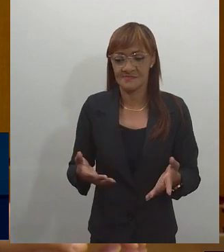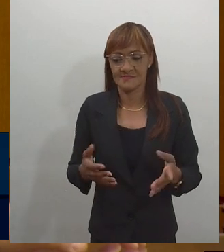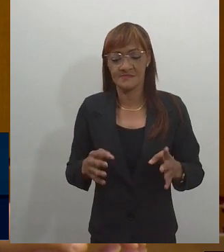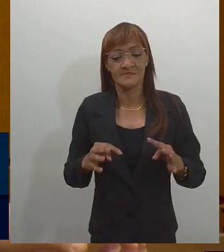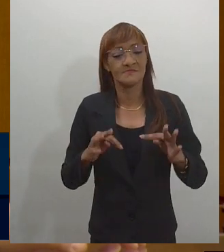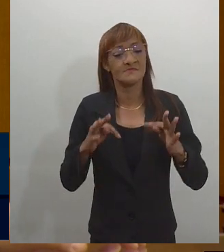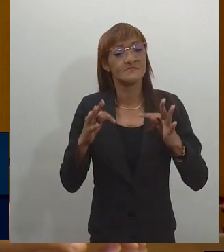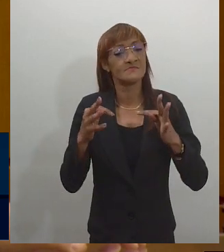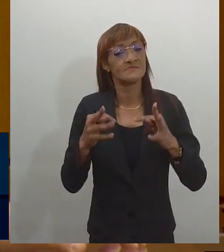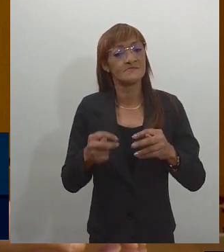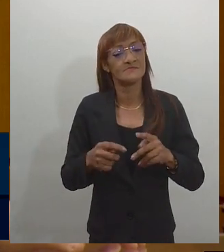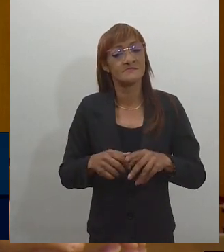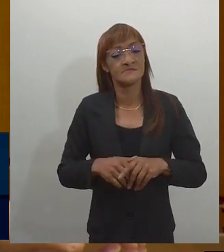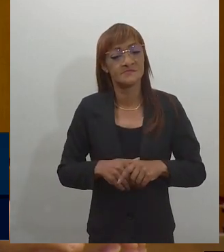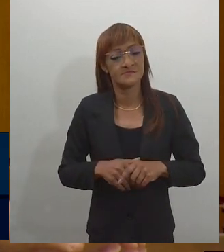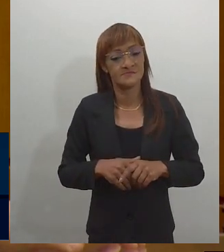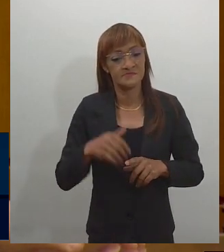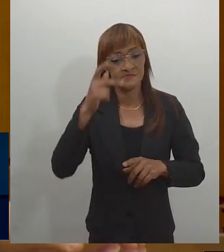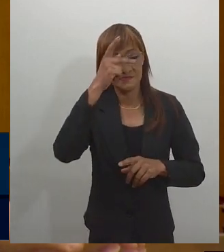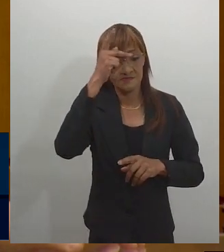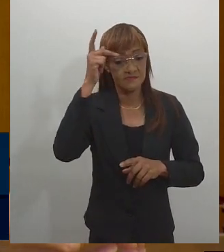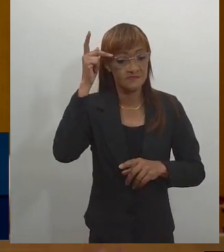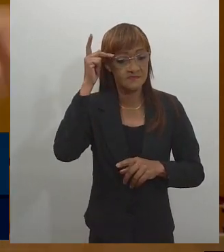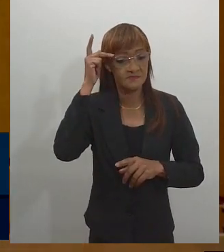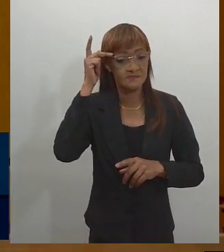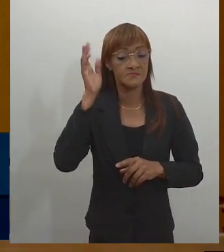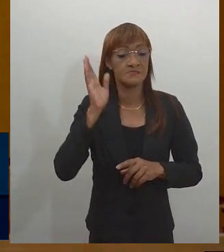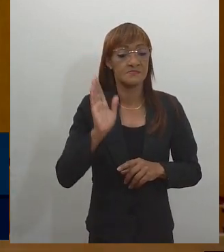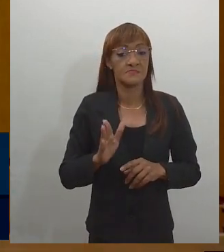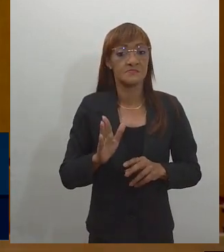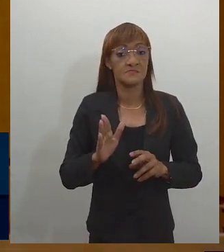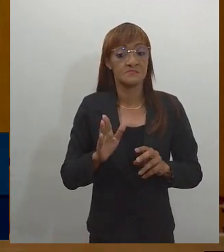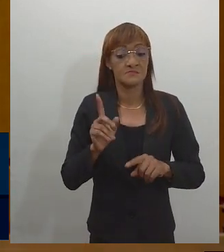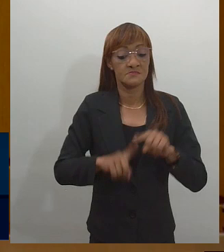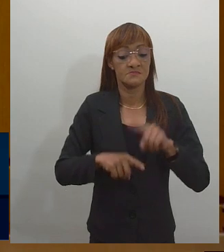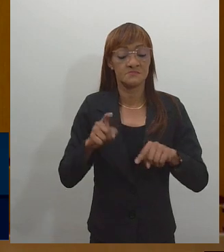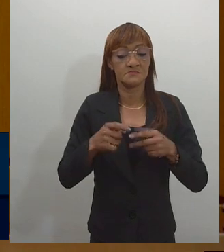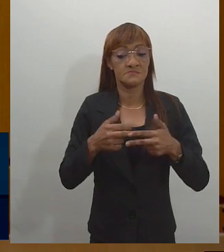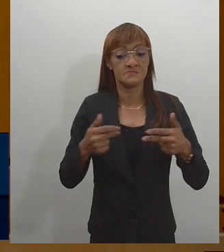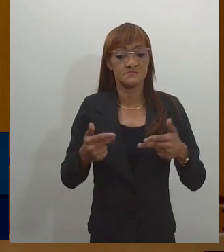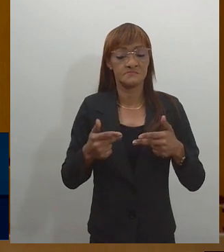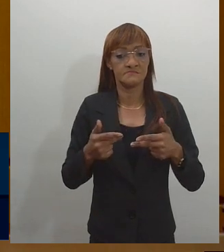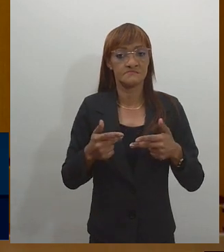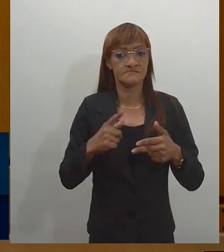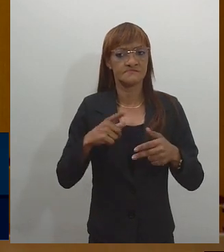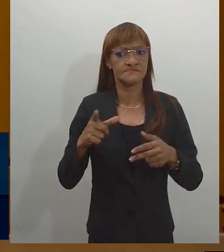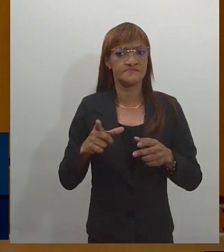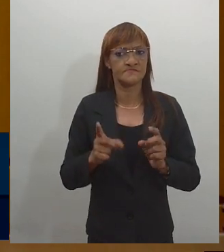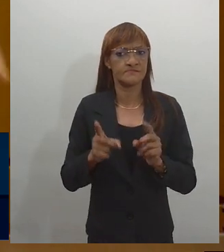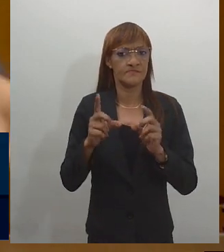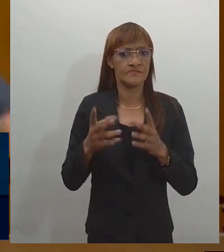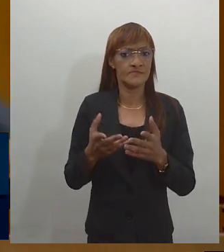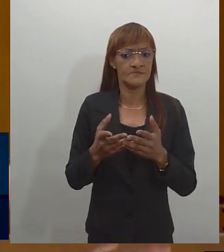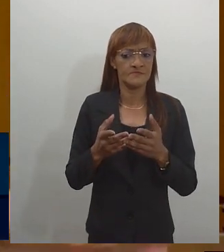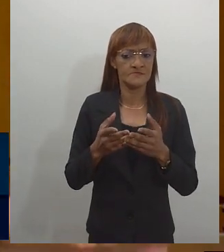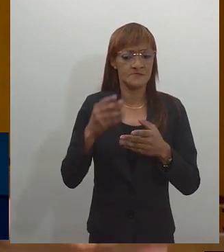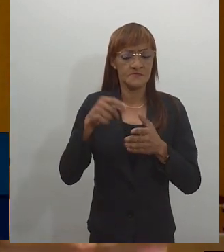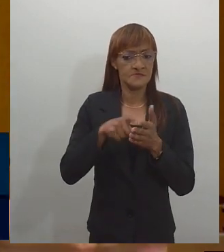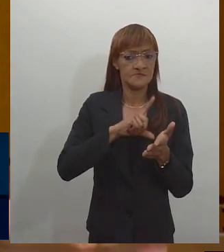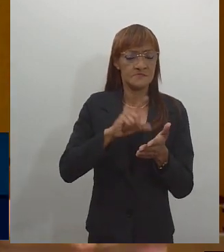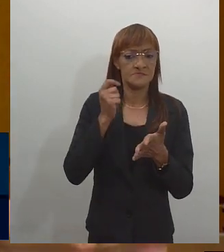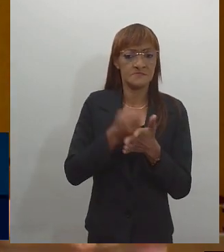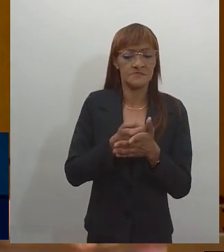que transportam mercadorias aqui no Estado de Sergipe. Está uma coisa sem limite aqui no Estado de Sergipe.